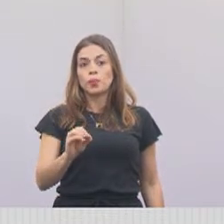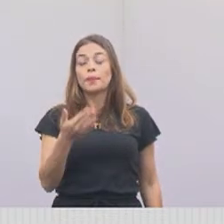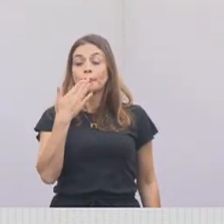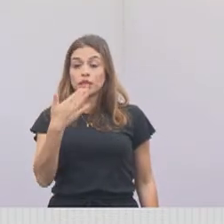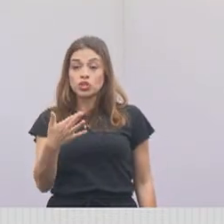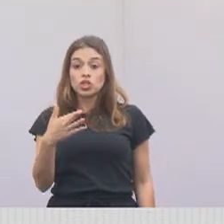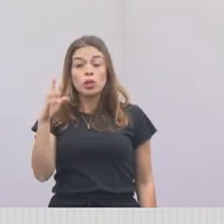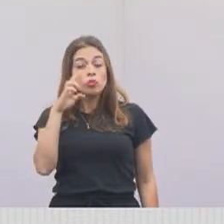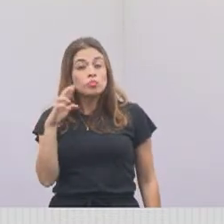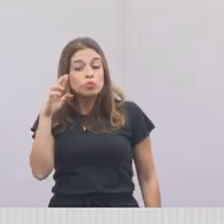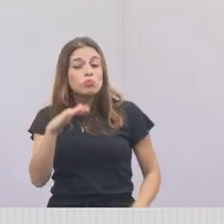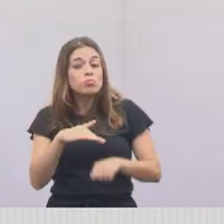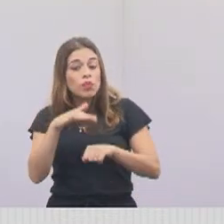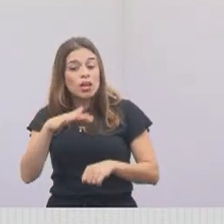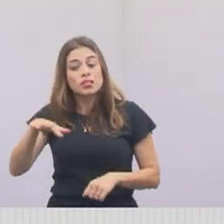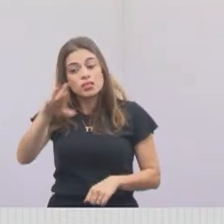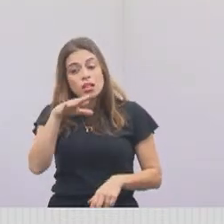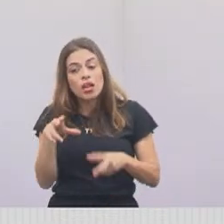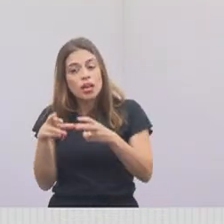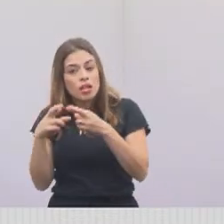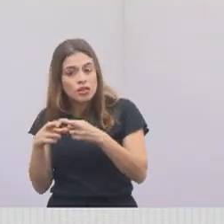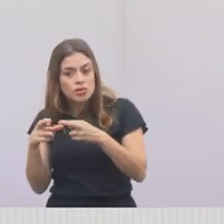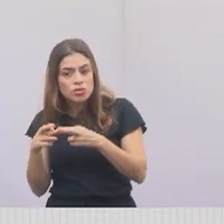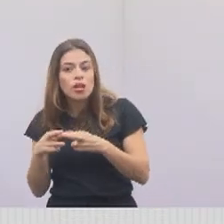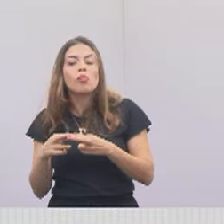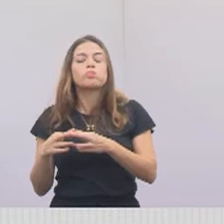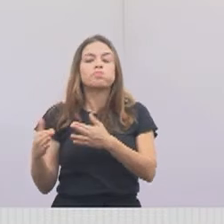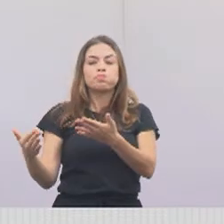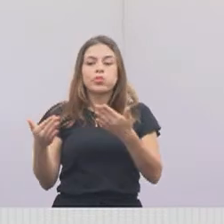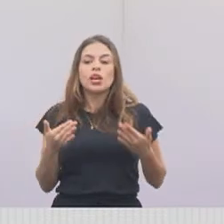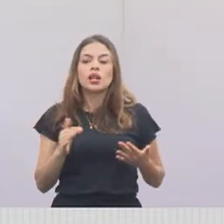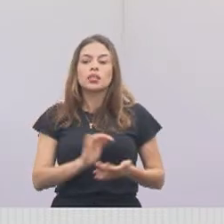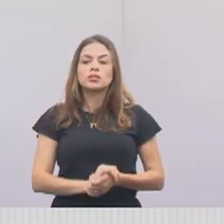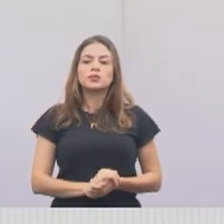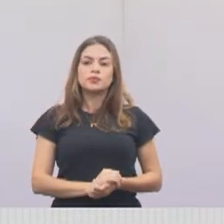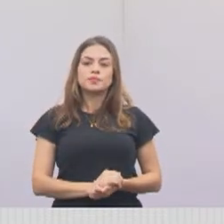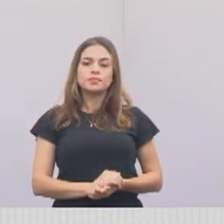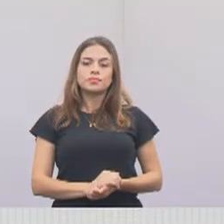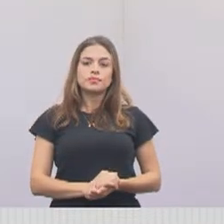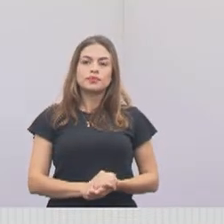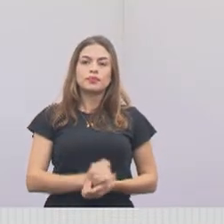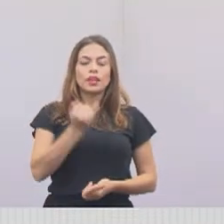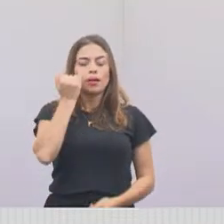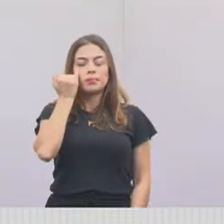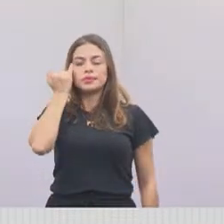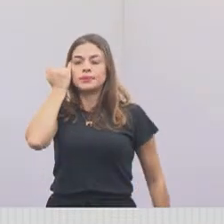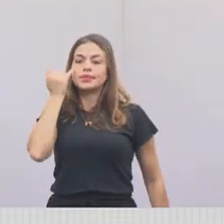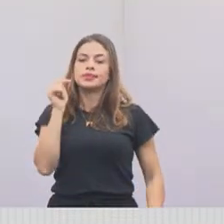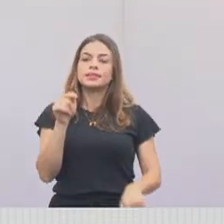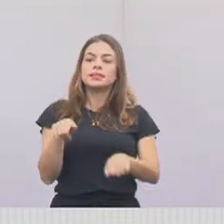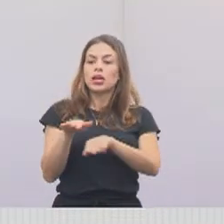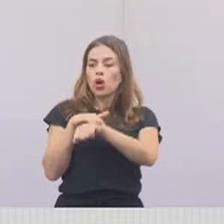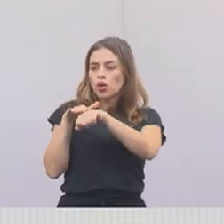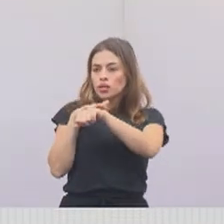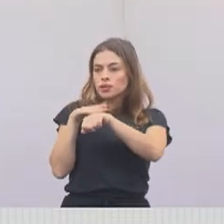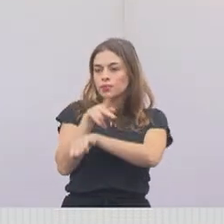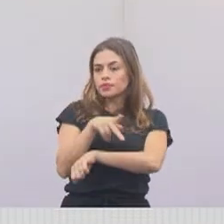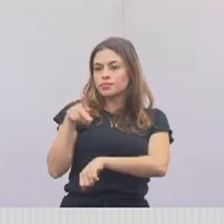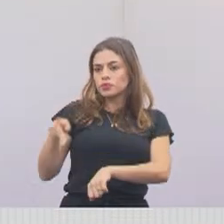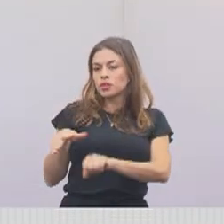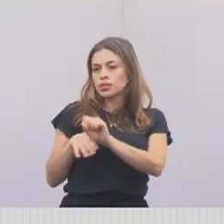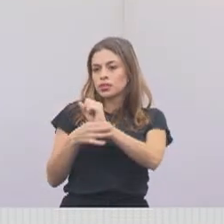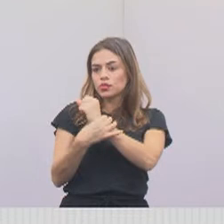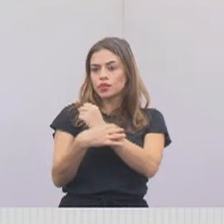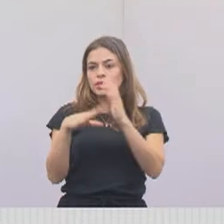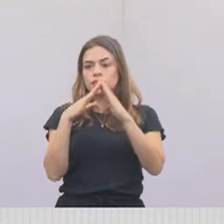mais rondas para a região, abordagens, e a Maria Tereza já também conversando com os professores sobre essa questão de segurança